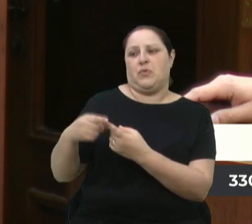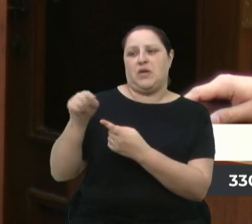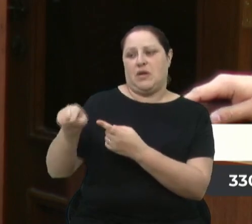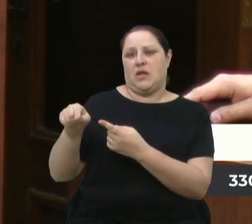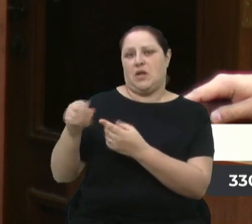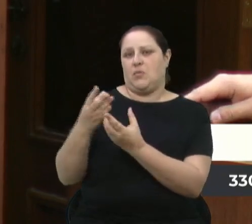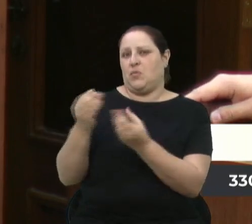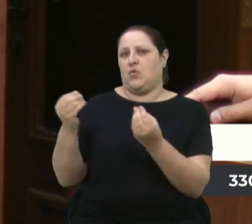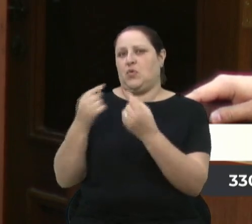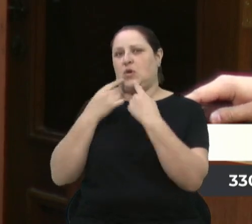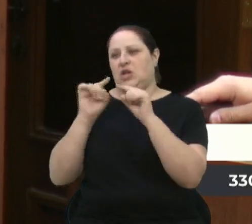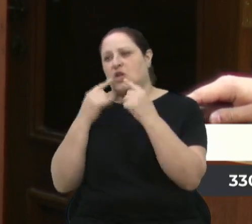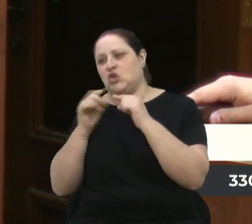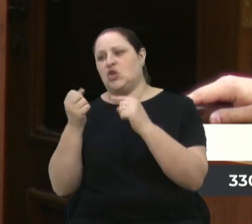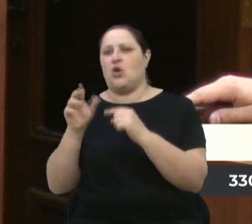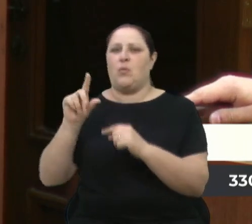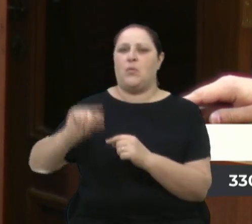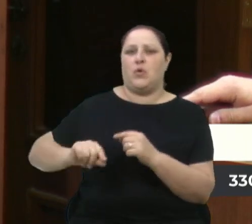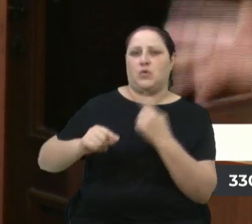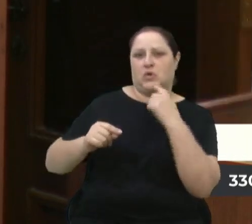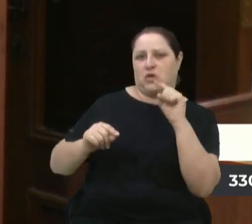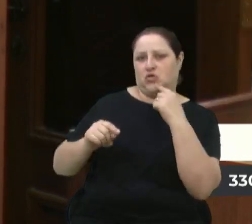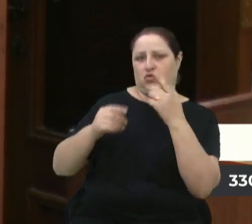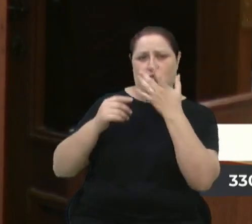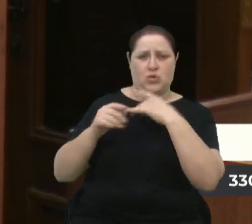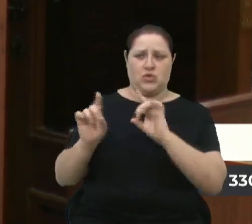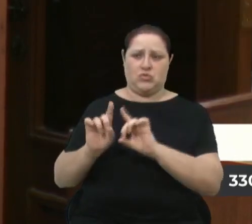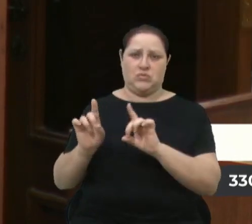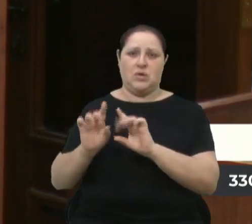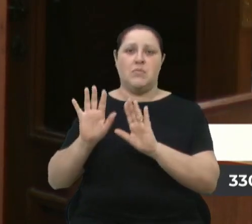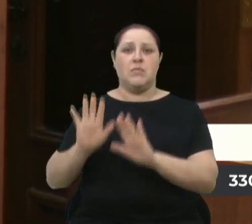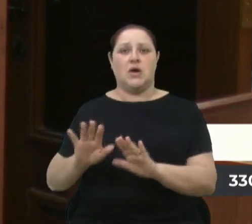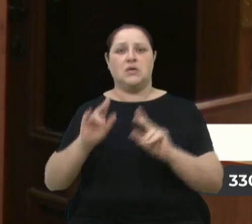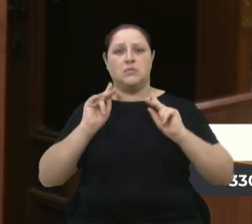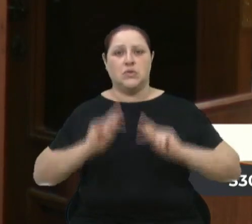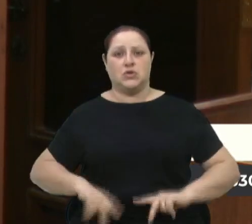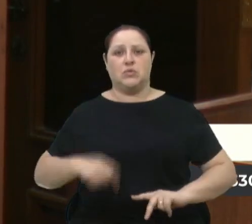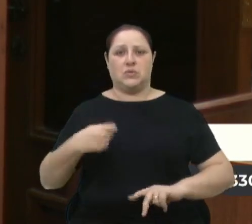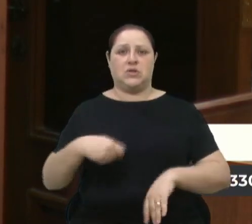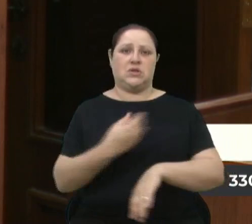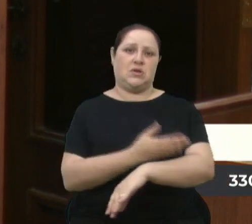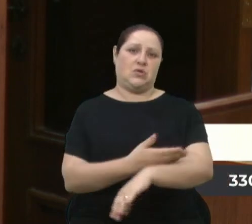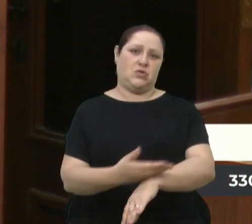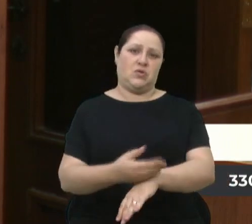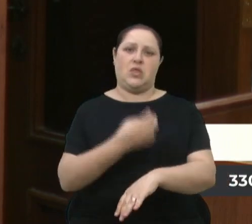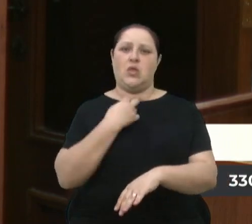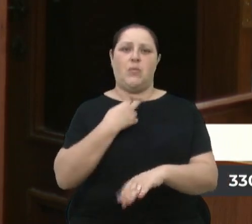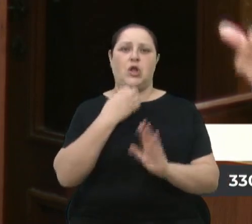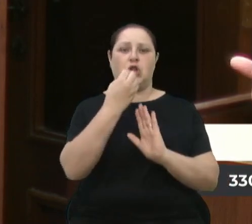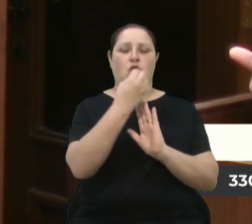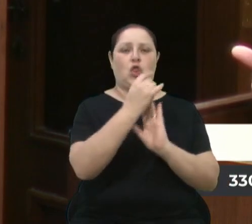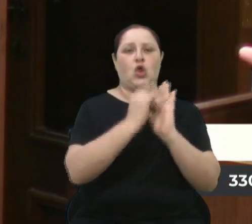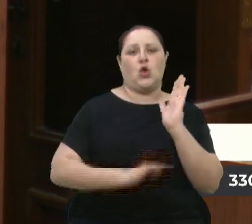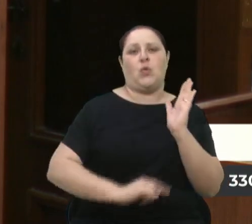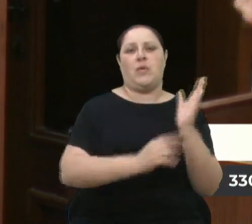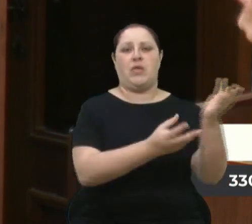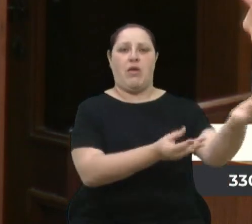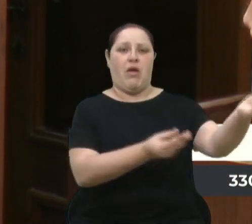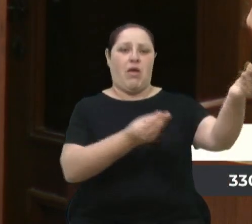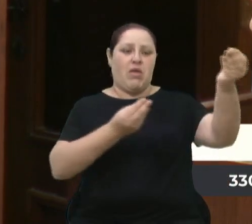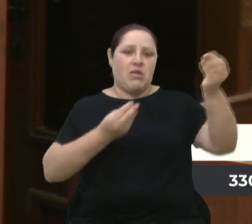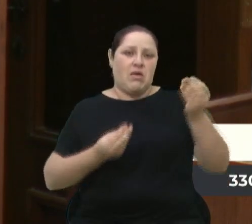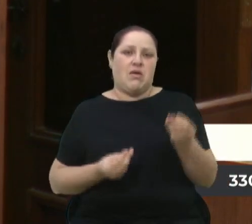isso. E as pessoas têm que se acostumar. Não dá para receber um documento e,